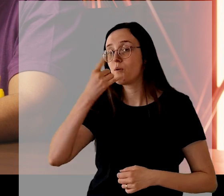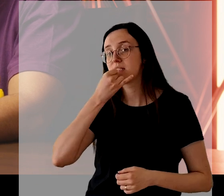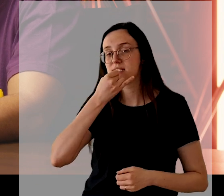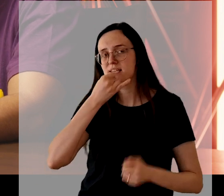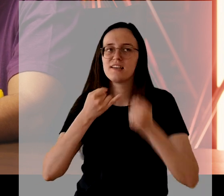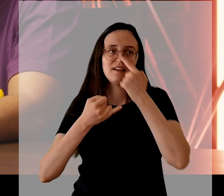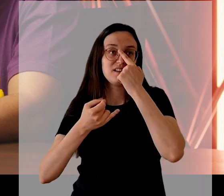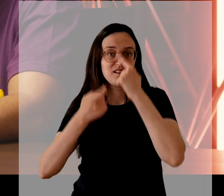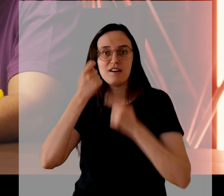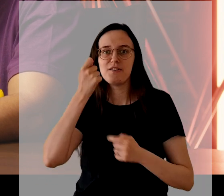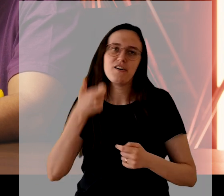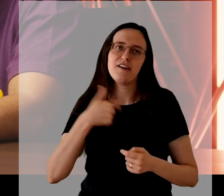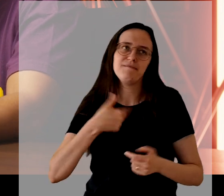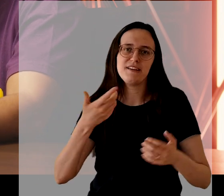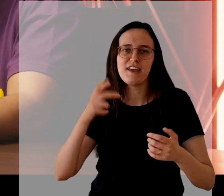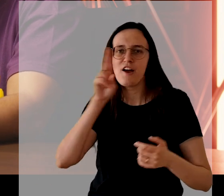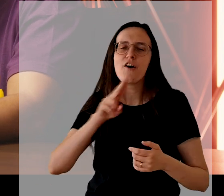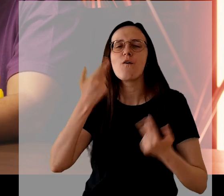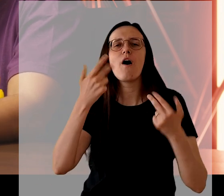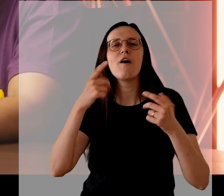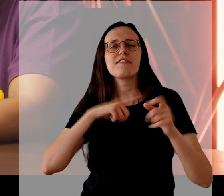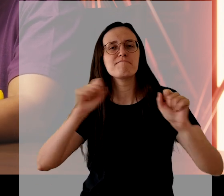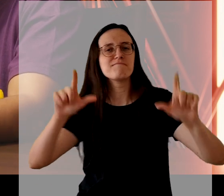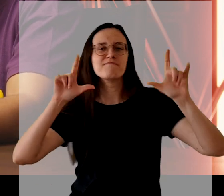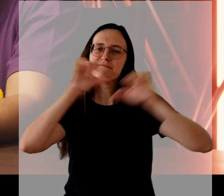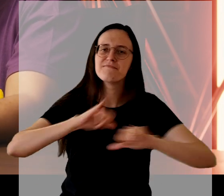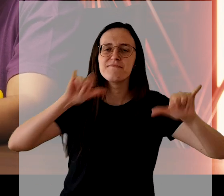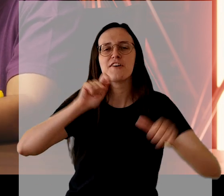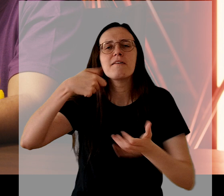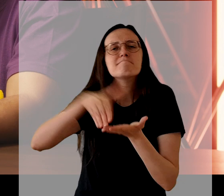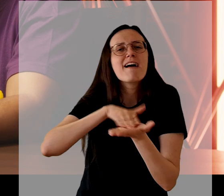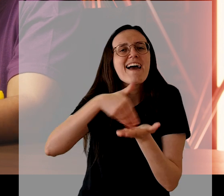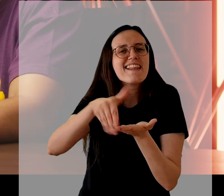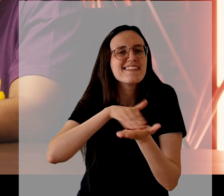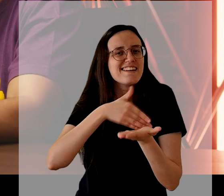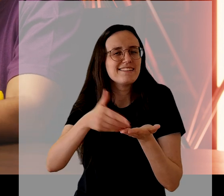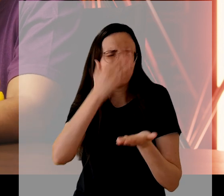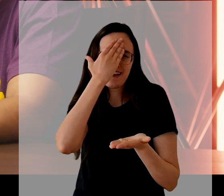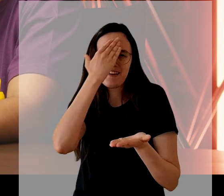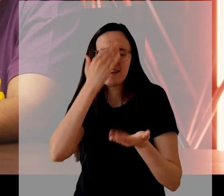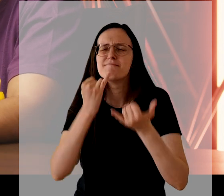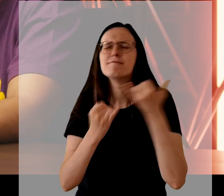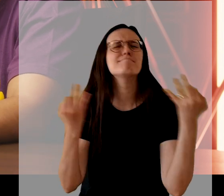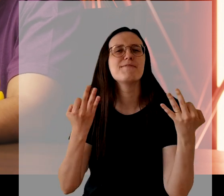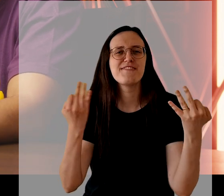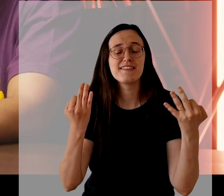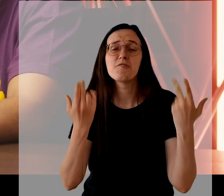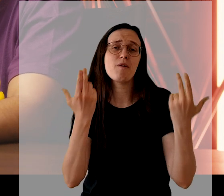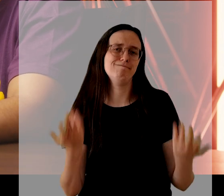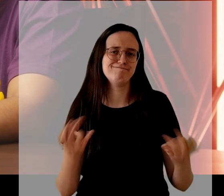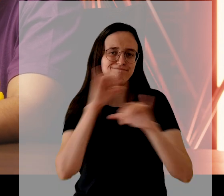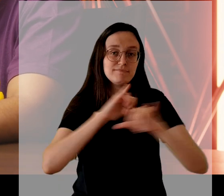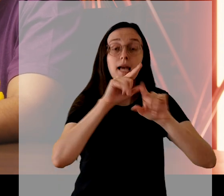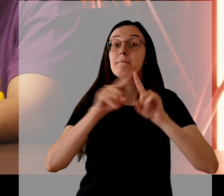que é quase redundante, mas o comercial de margarina, né? Essa estética comercial de margarina, tudo perfeito. E no cinema